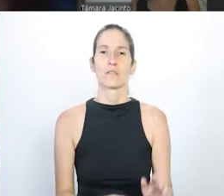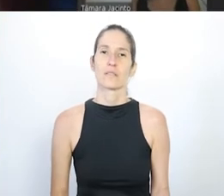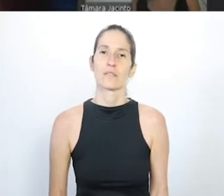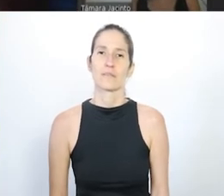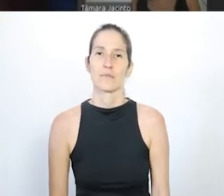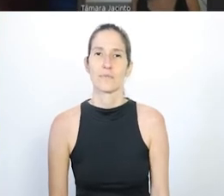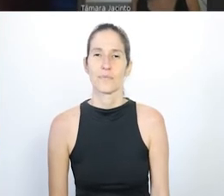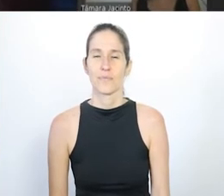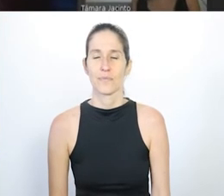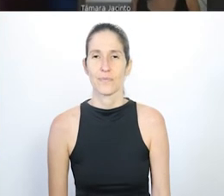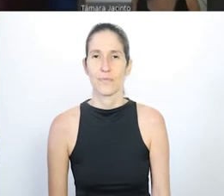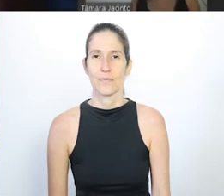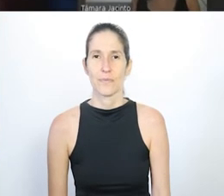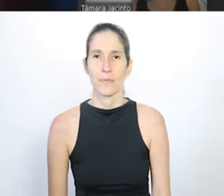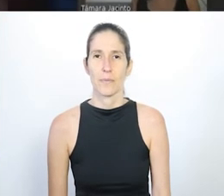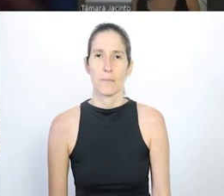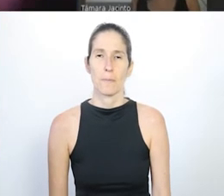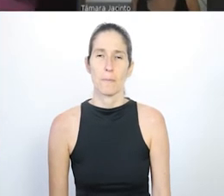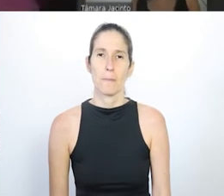Olha, eu vou cantar com